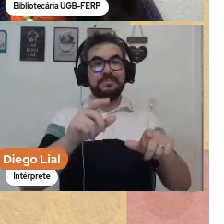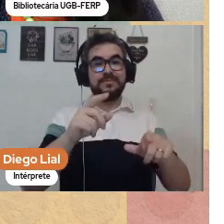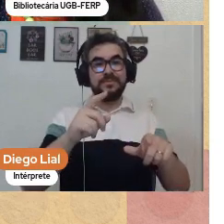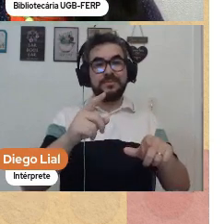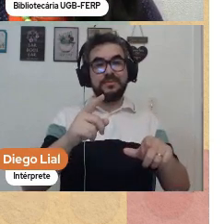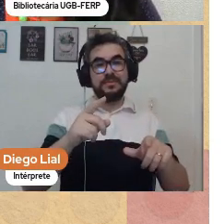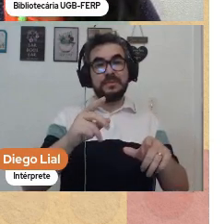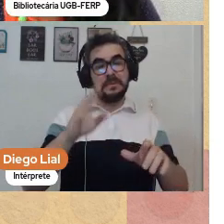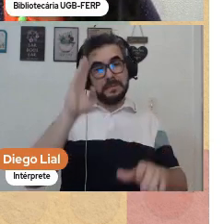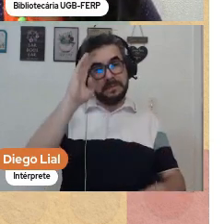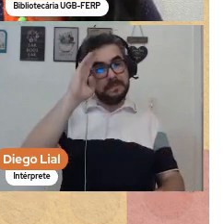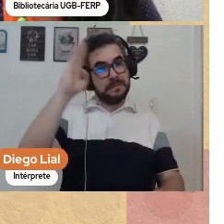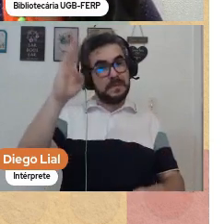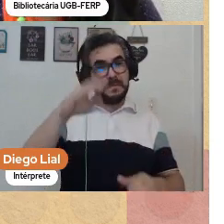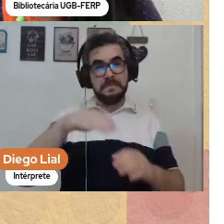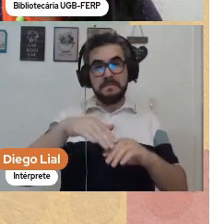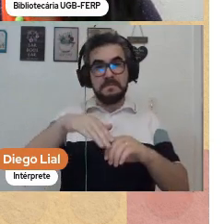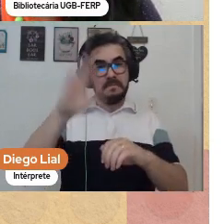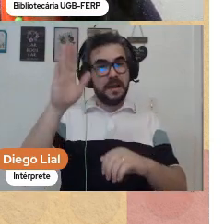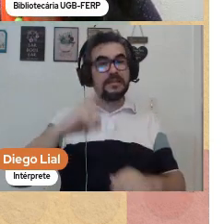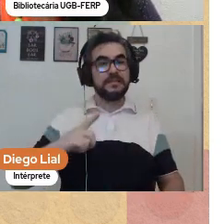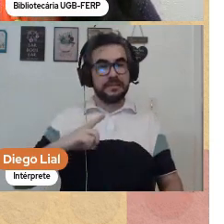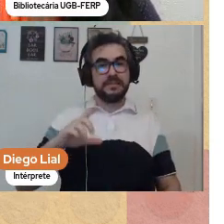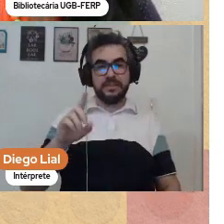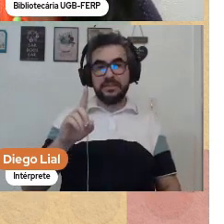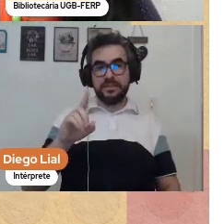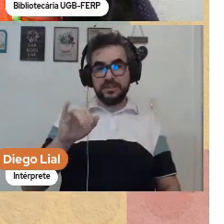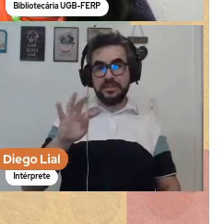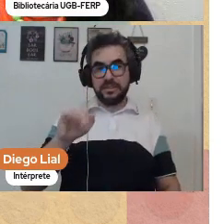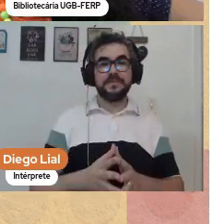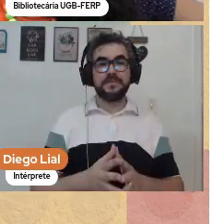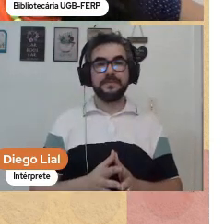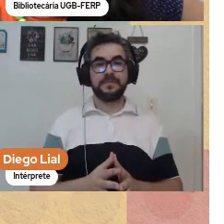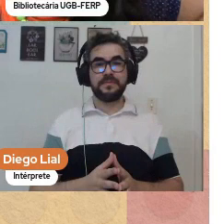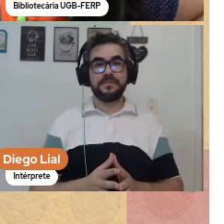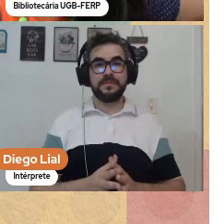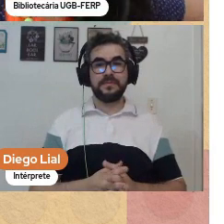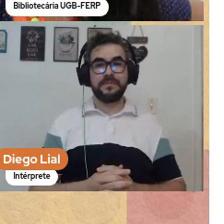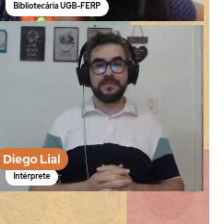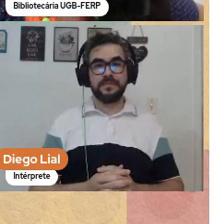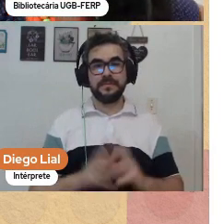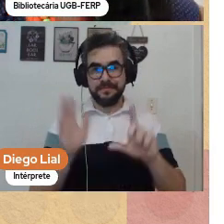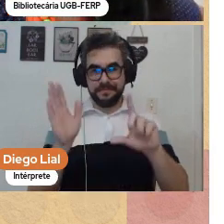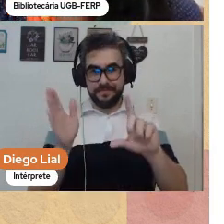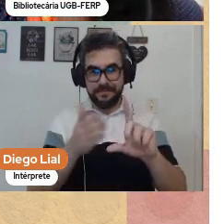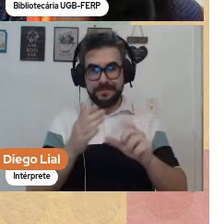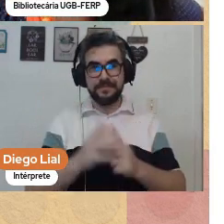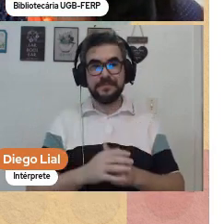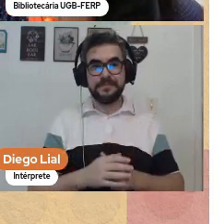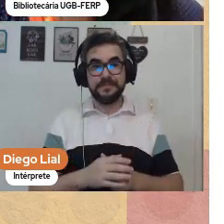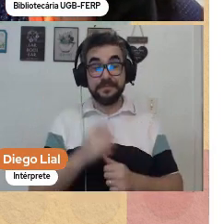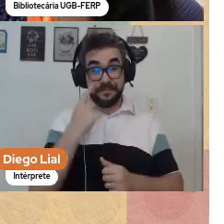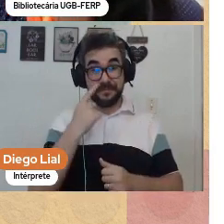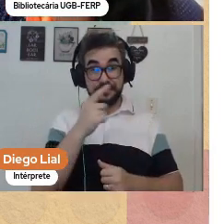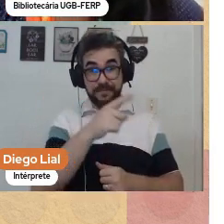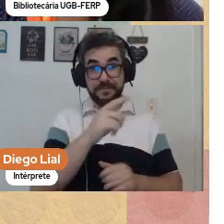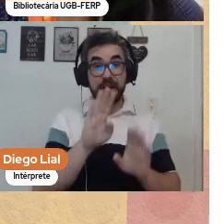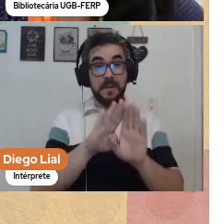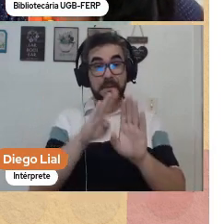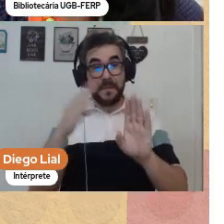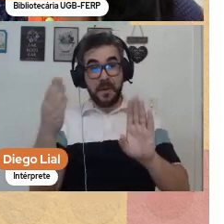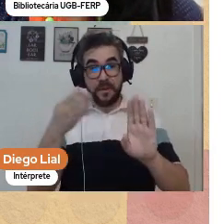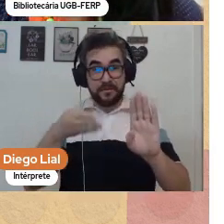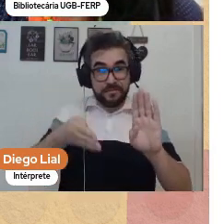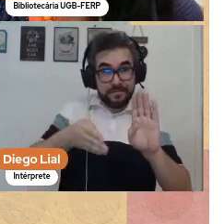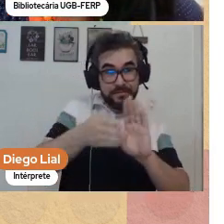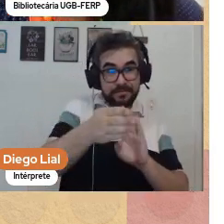digital, mas também tem, né, o nato digital. Pode passar, por favor. Então, é a sala dele, né, do acervo